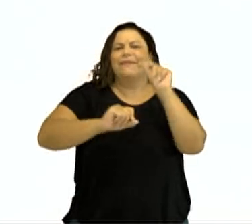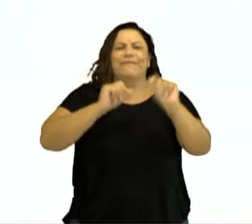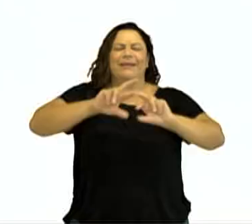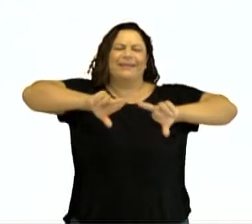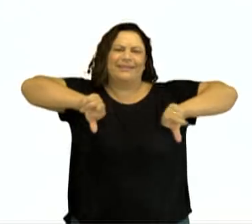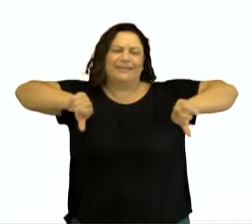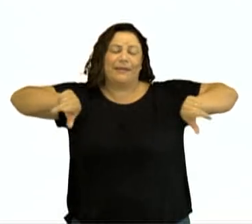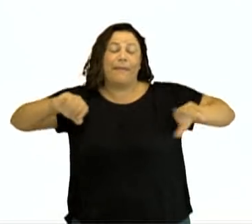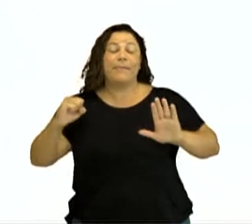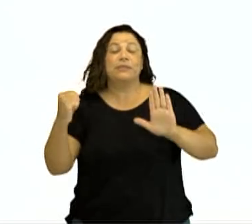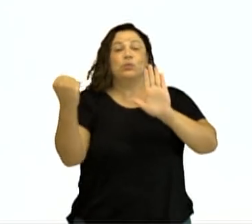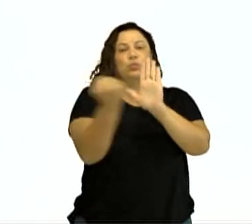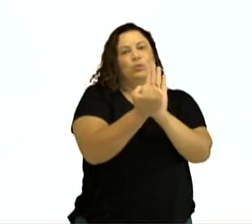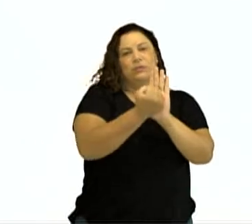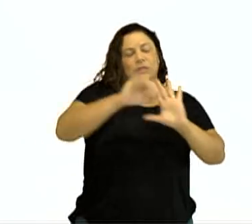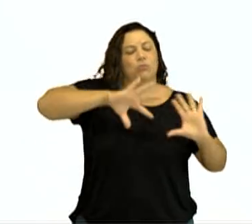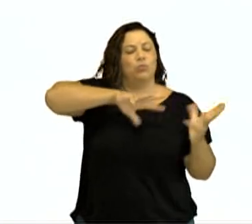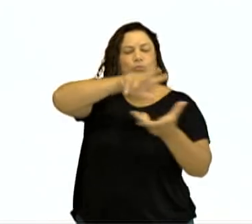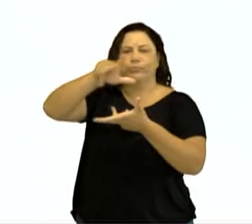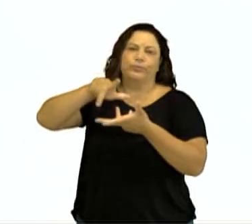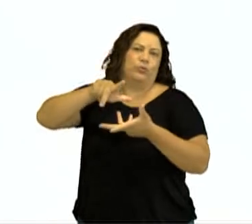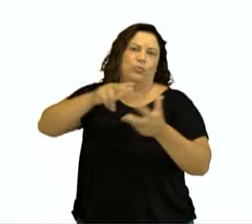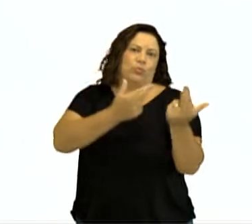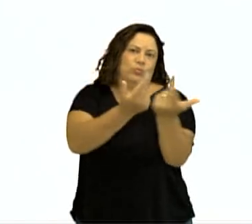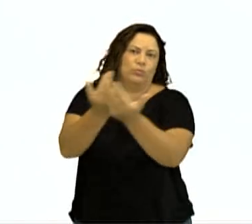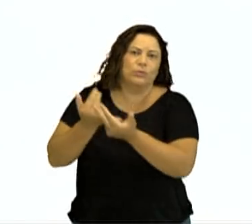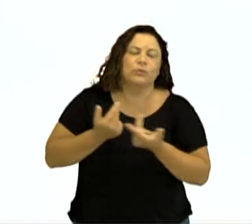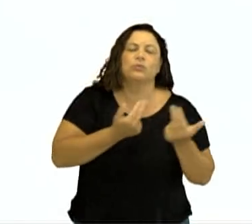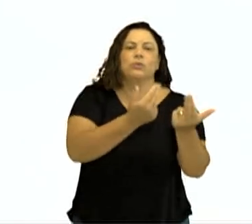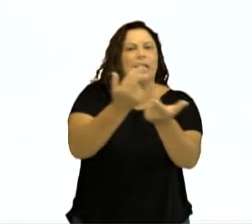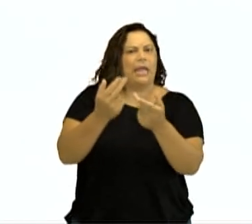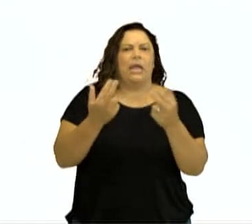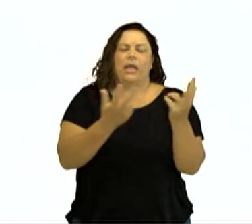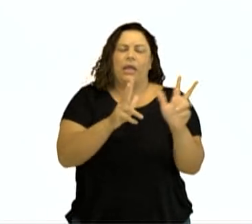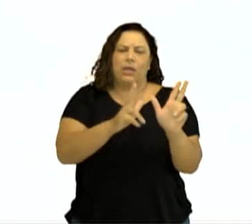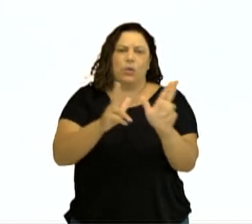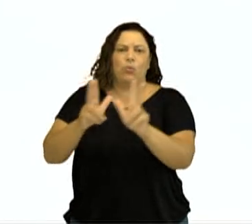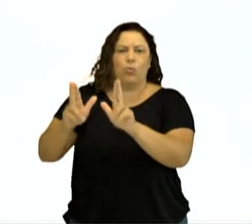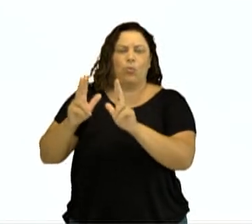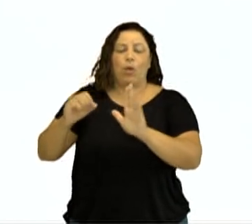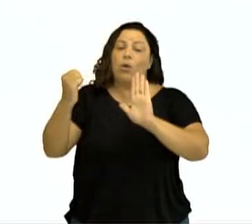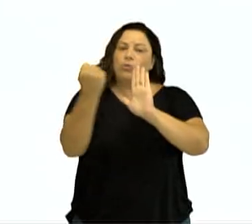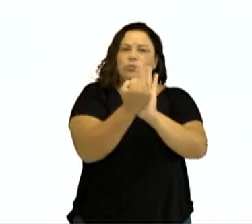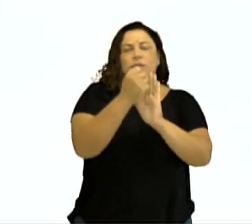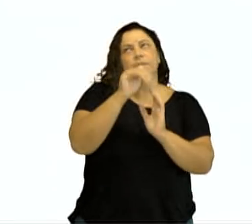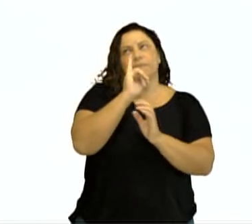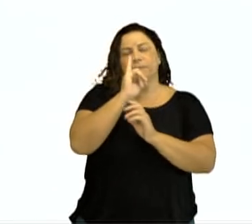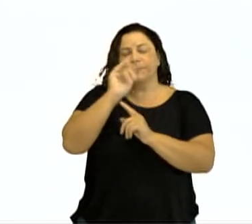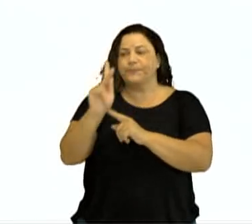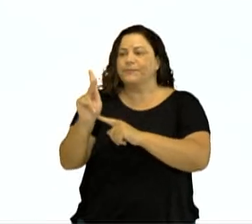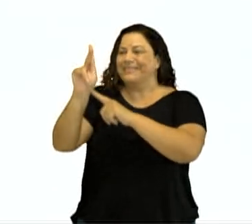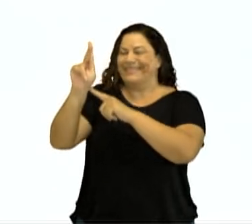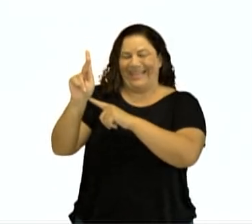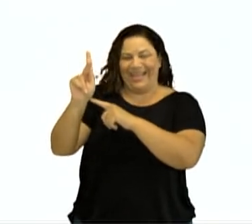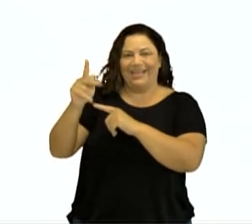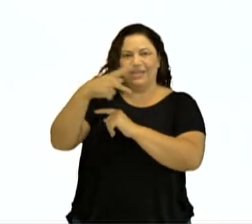é universal, exatamente. O símbolo é universal. O símbolo K do potássio vai ser utilizado no mundo inteiro.